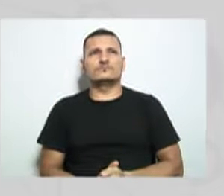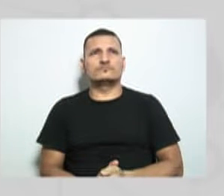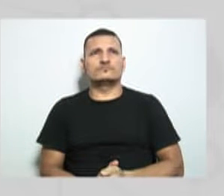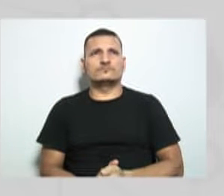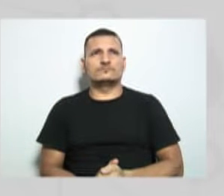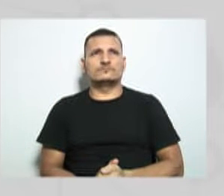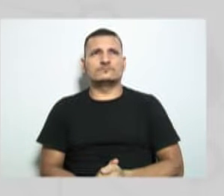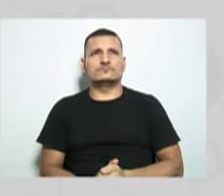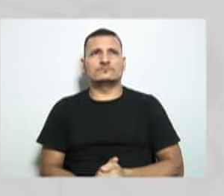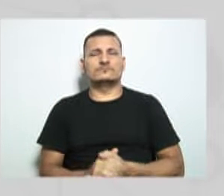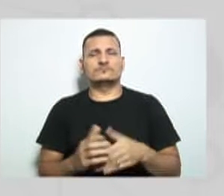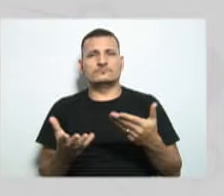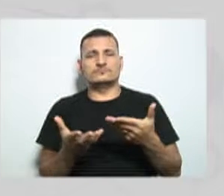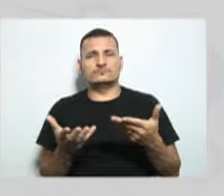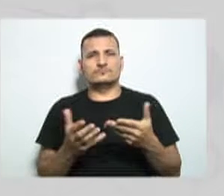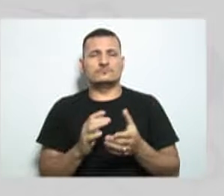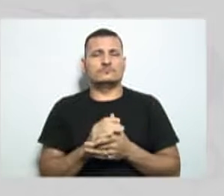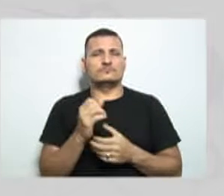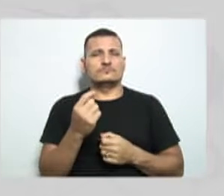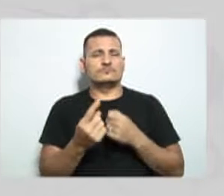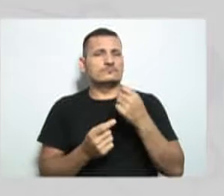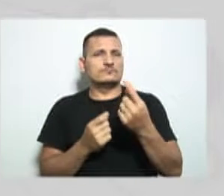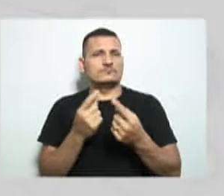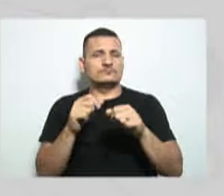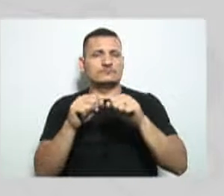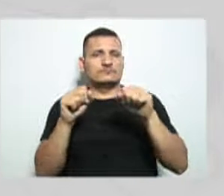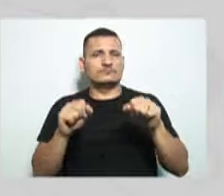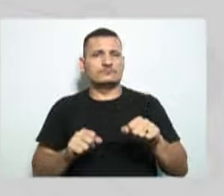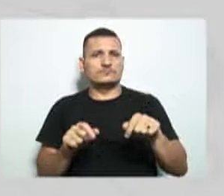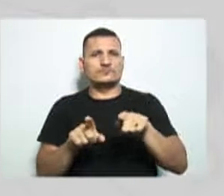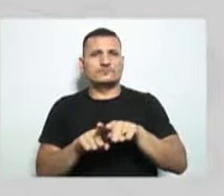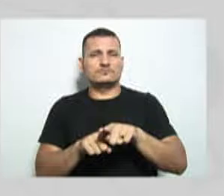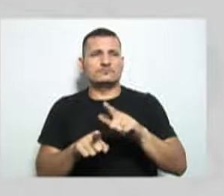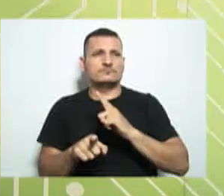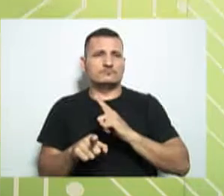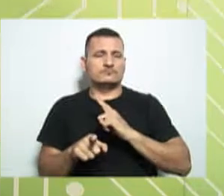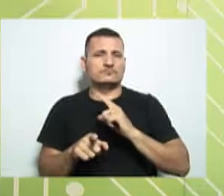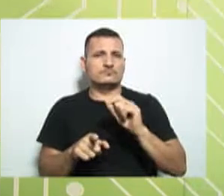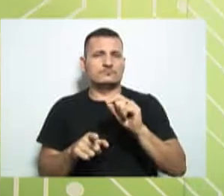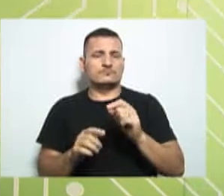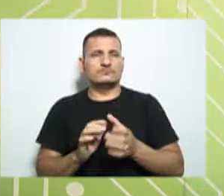Agora, o sistema periódico, ele também tem a questão de quê? Aqui comigo.